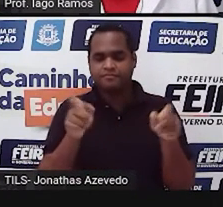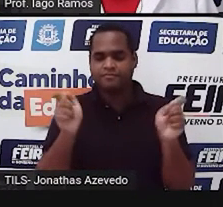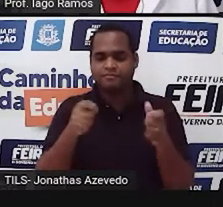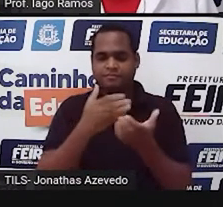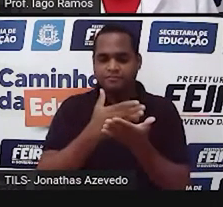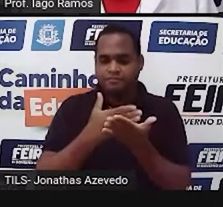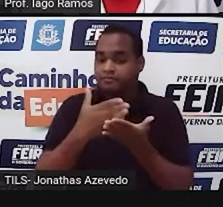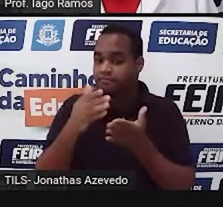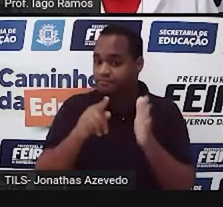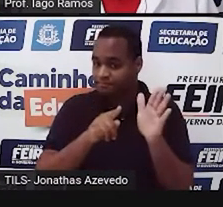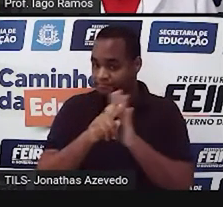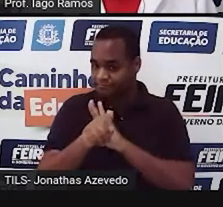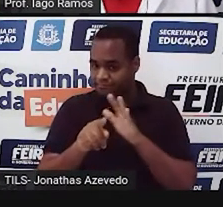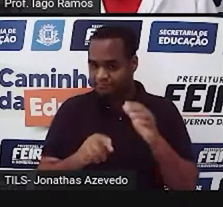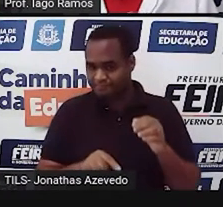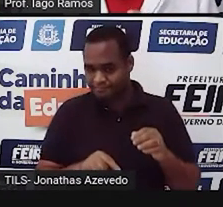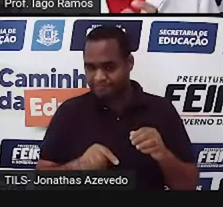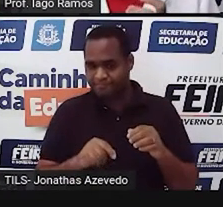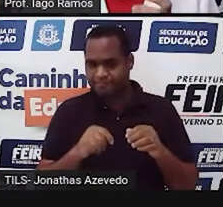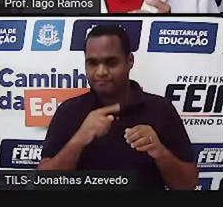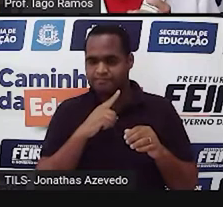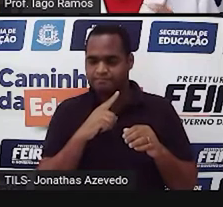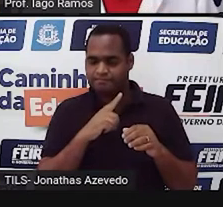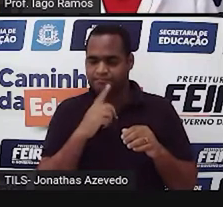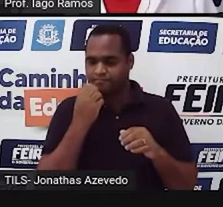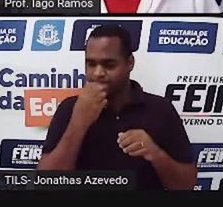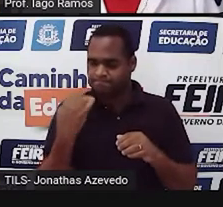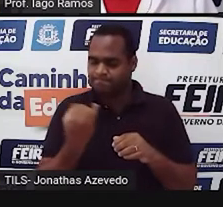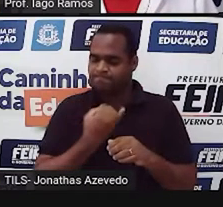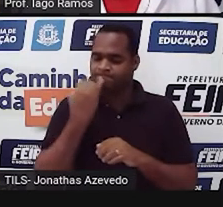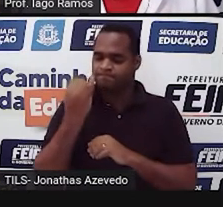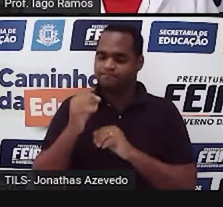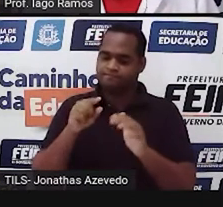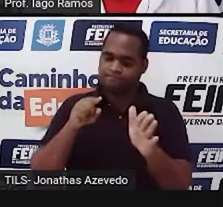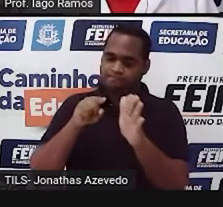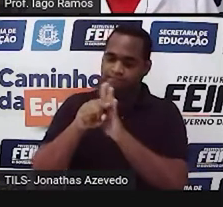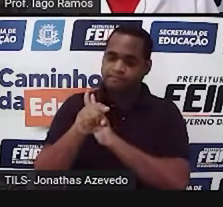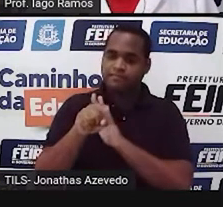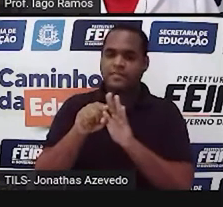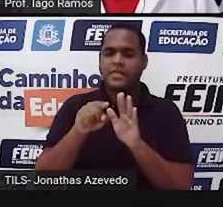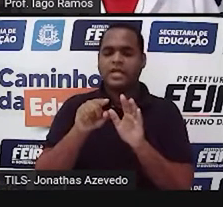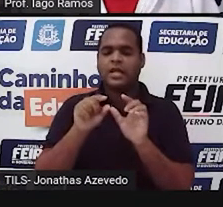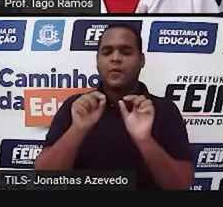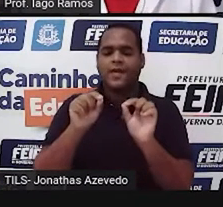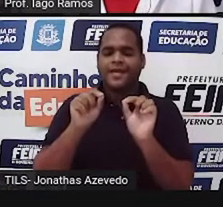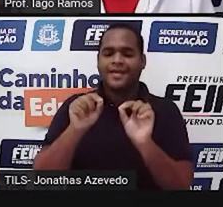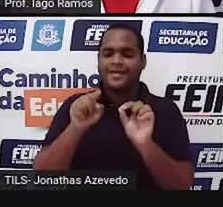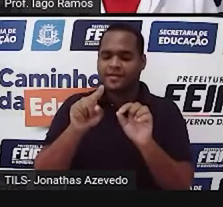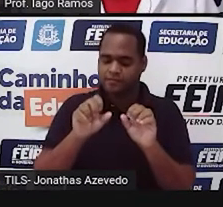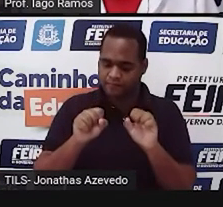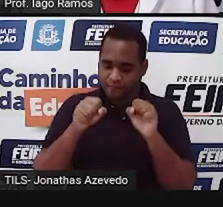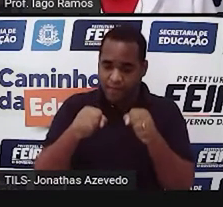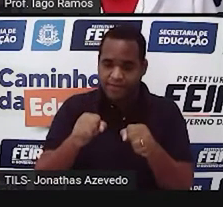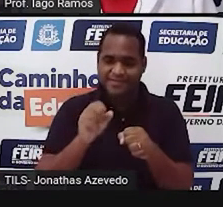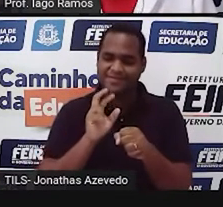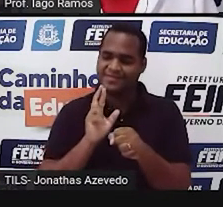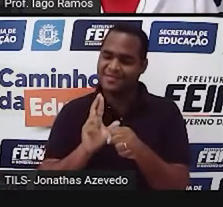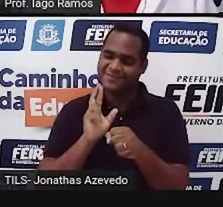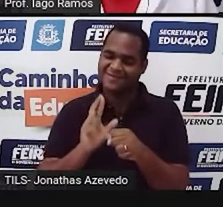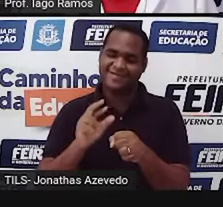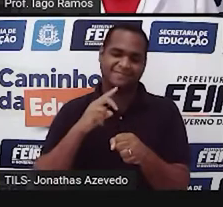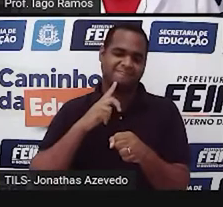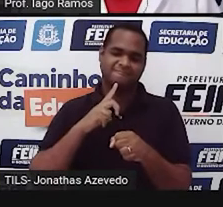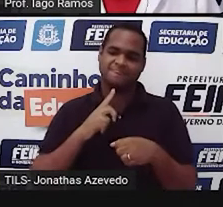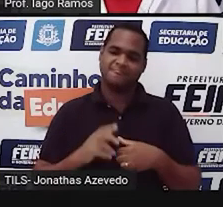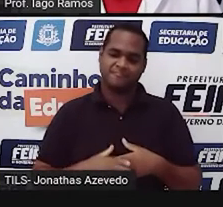com pergunta né A pergunta é uma coisa interessante porque ela faz a gente correr atrás da resposta né